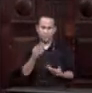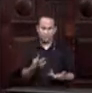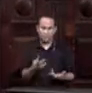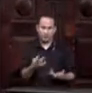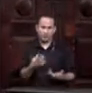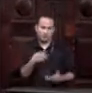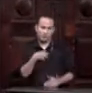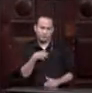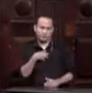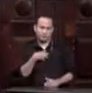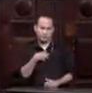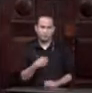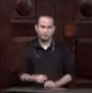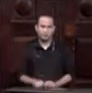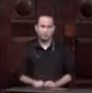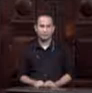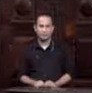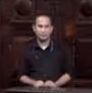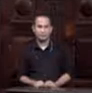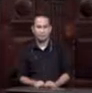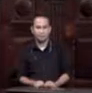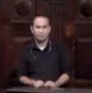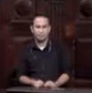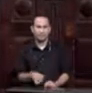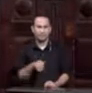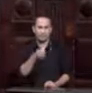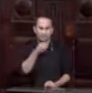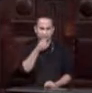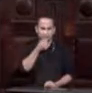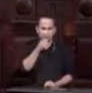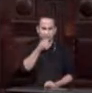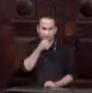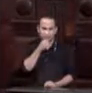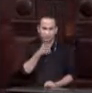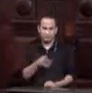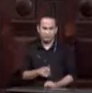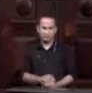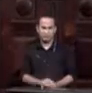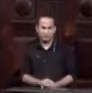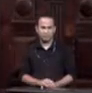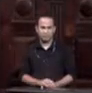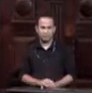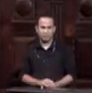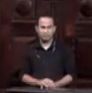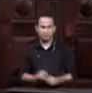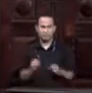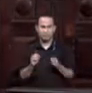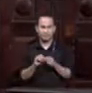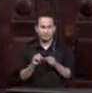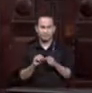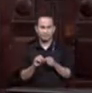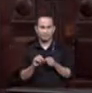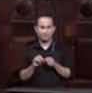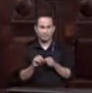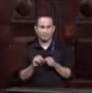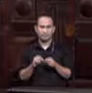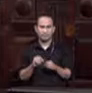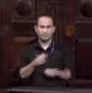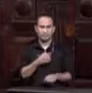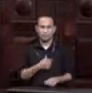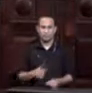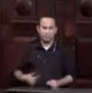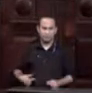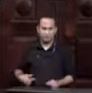repulsa e a minha indignidade com esse fato do governo federal, sem